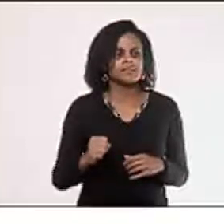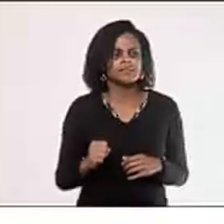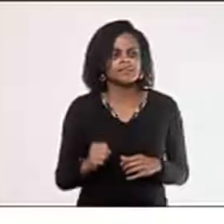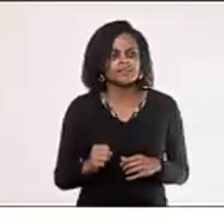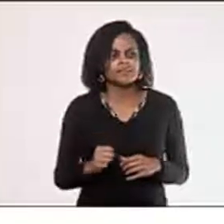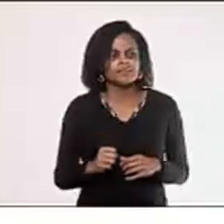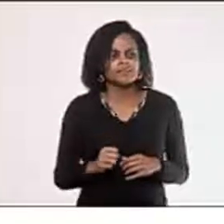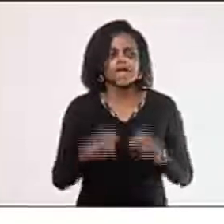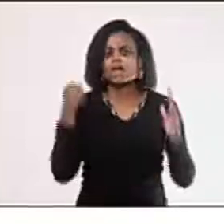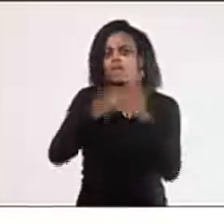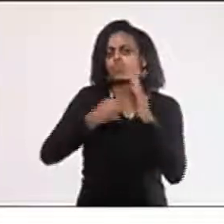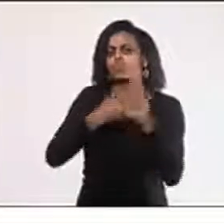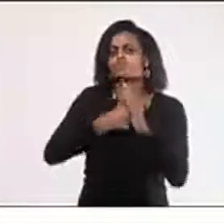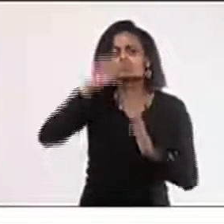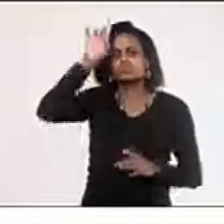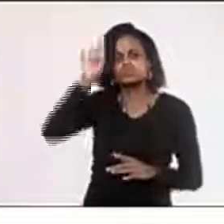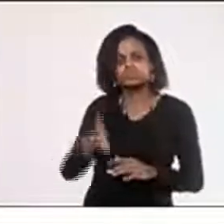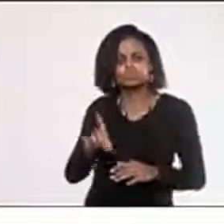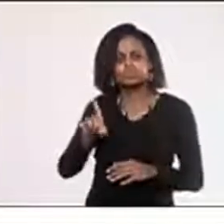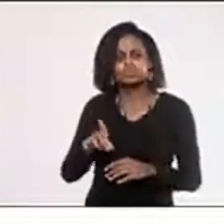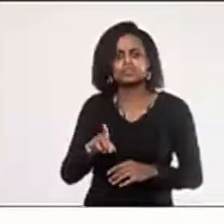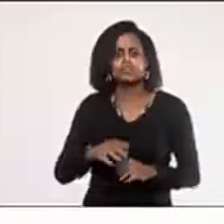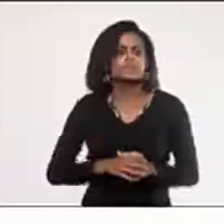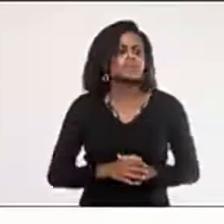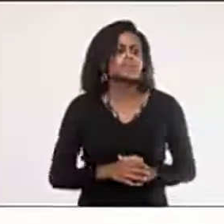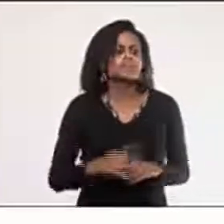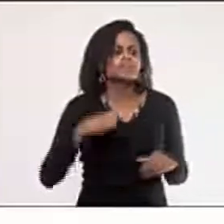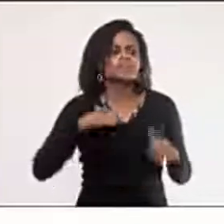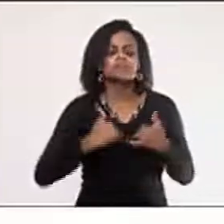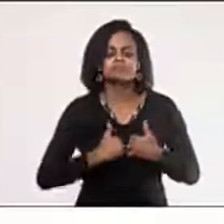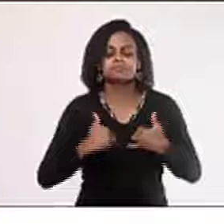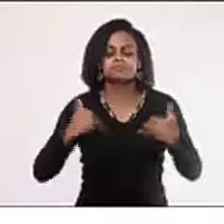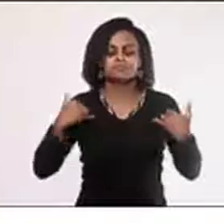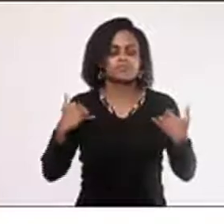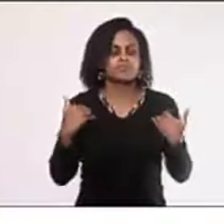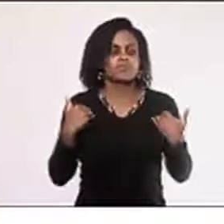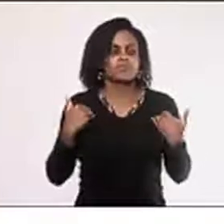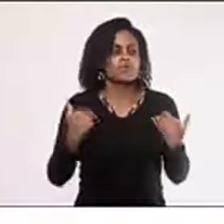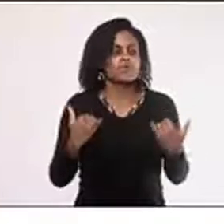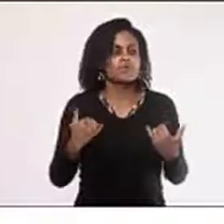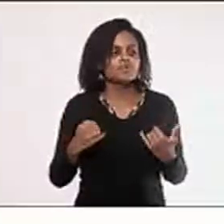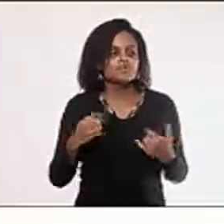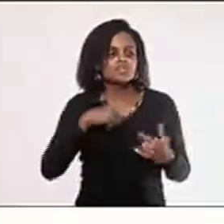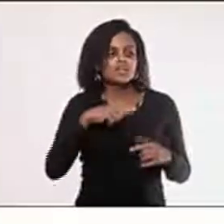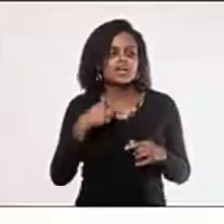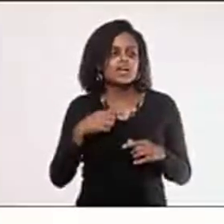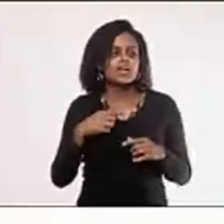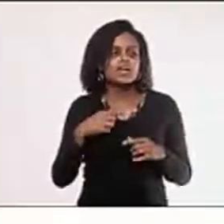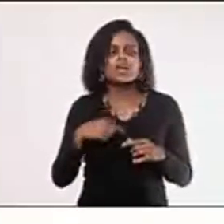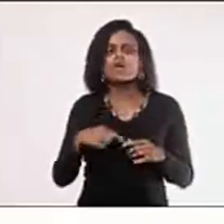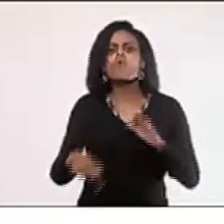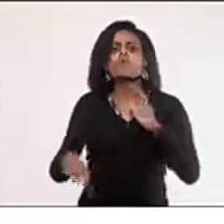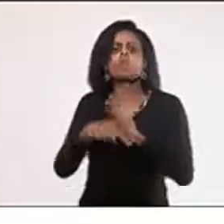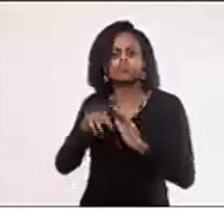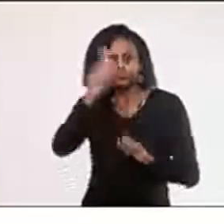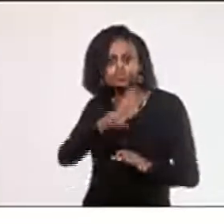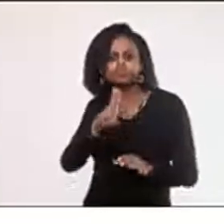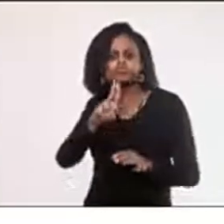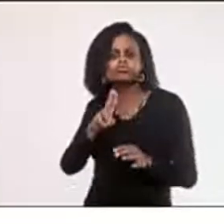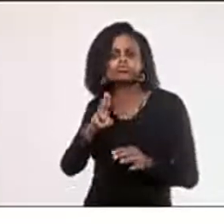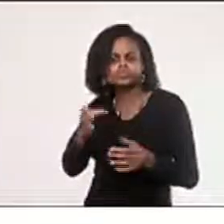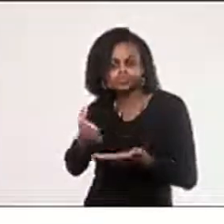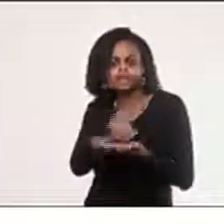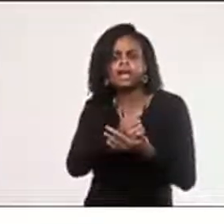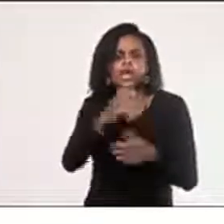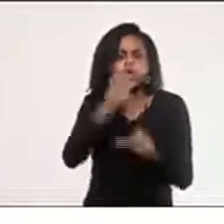a lutar pelos meus direitos nessa universidade. Tenho muito orgulho de ser estudante cotista, porque sem